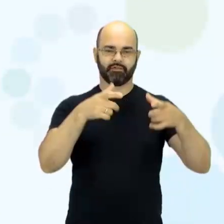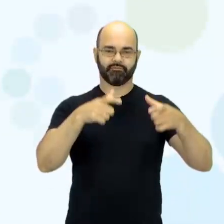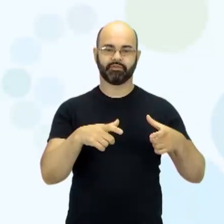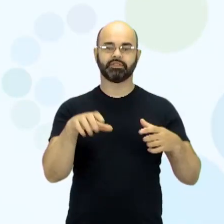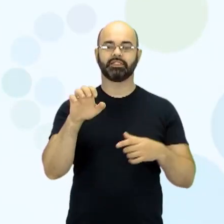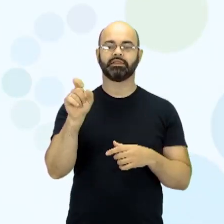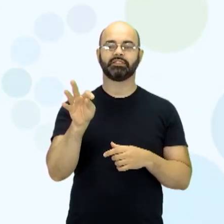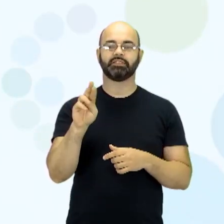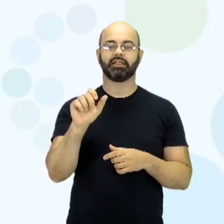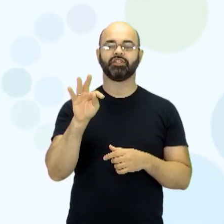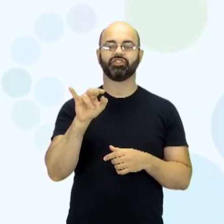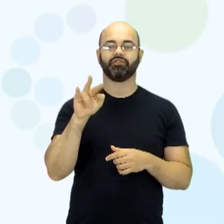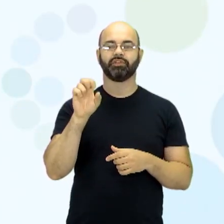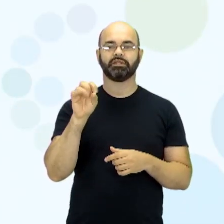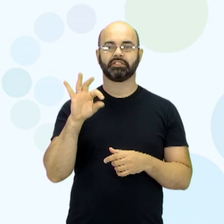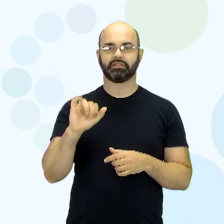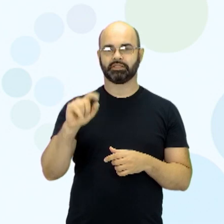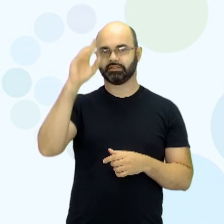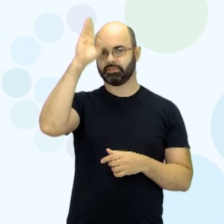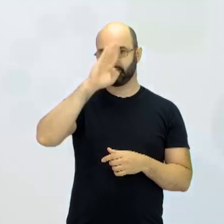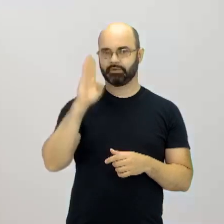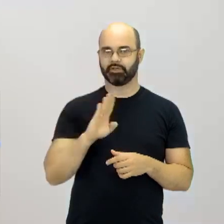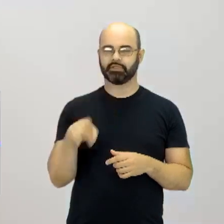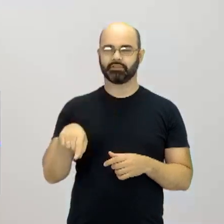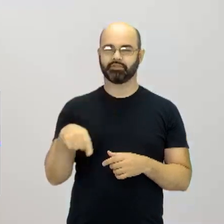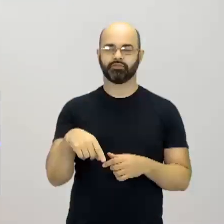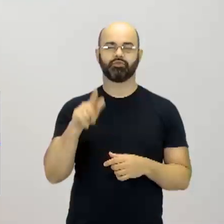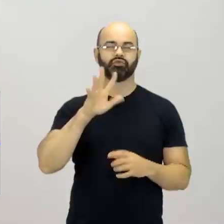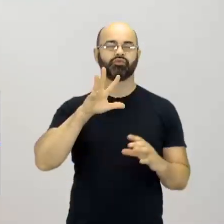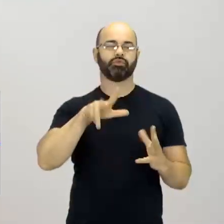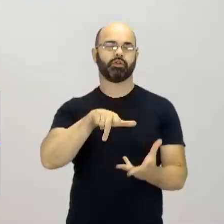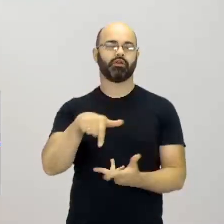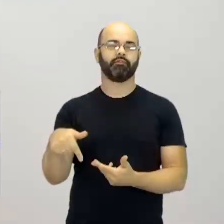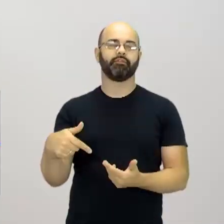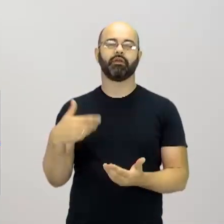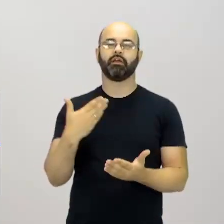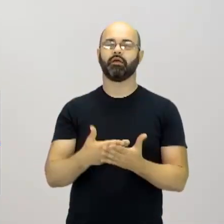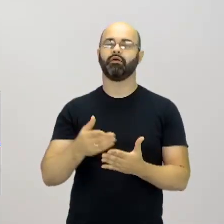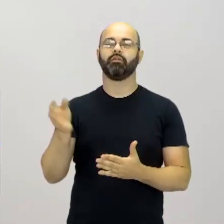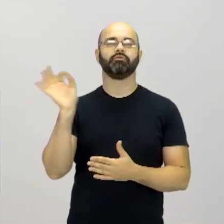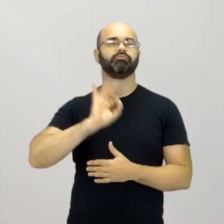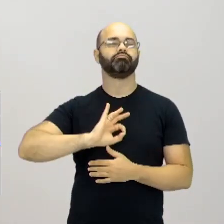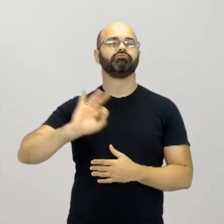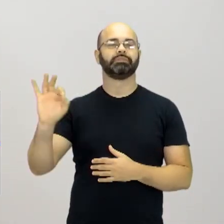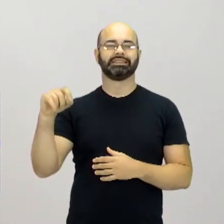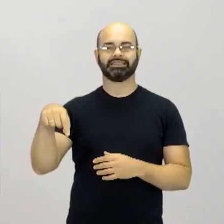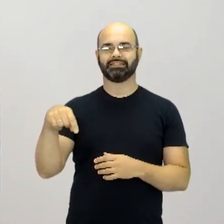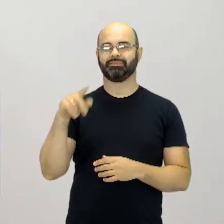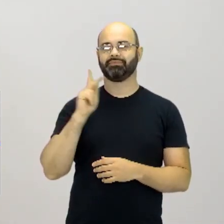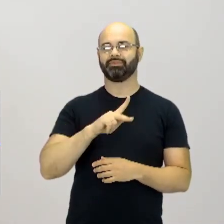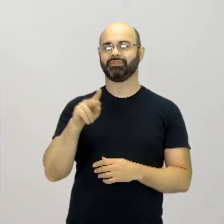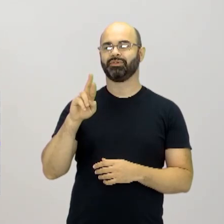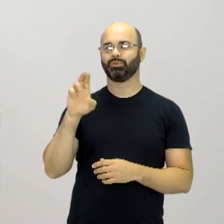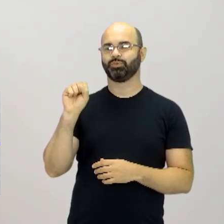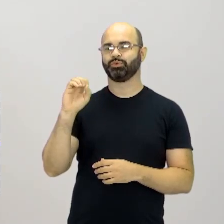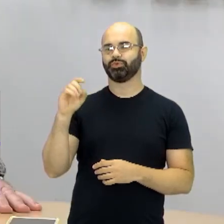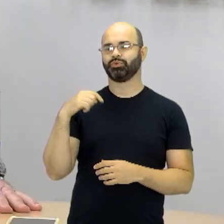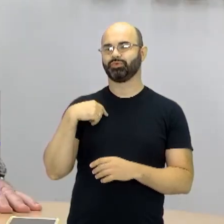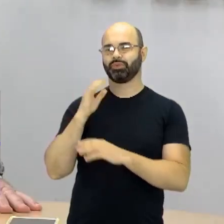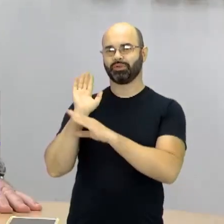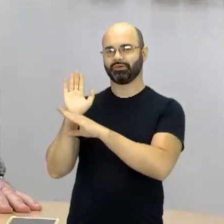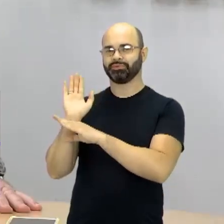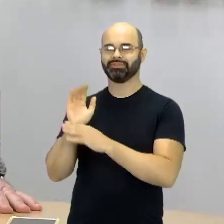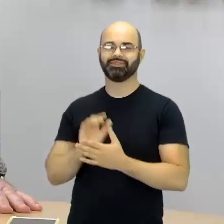de geografia que eu vou fazer aqui a moderação com o professor Russo. Bom dia, professor. Bom